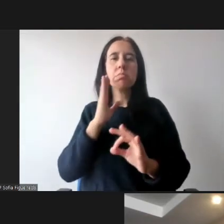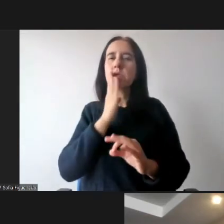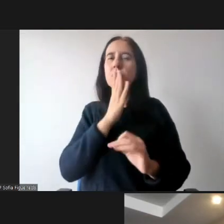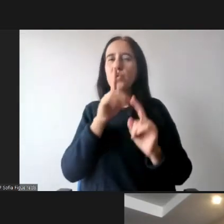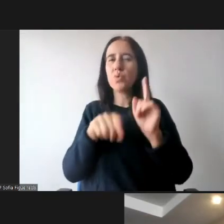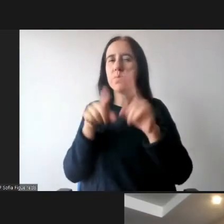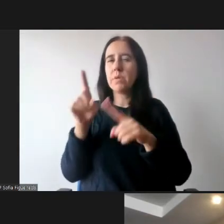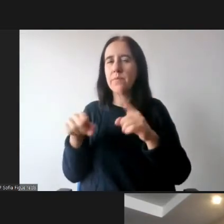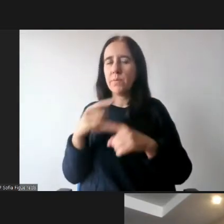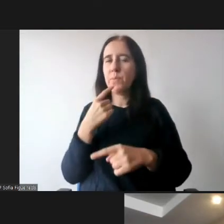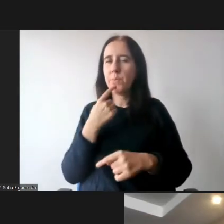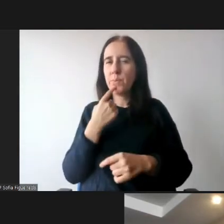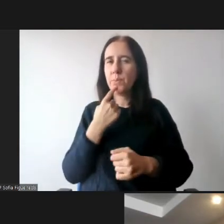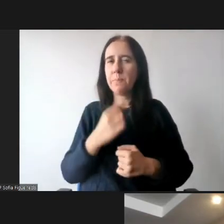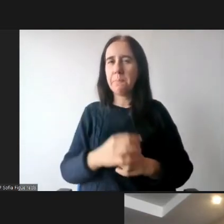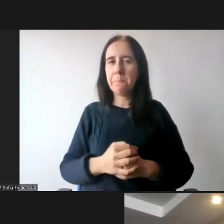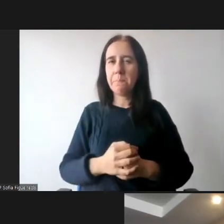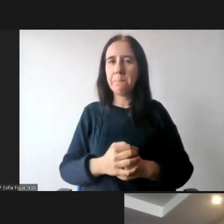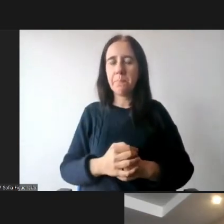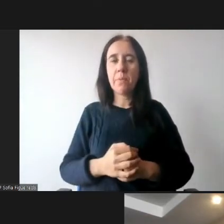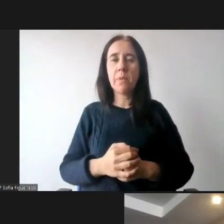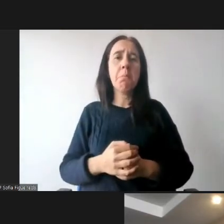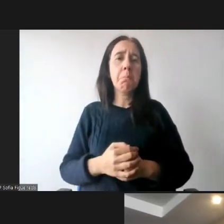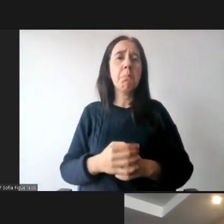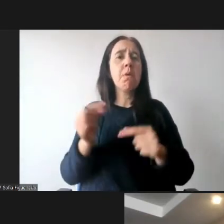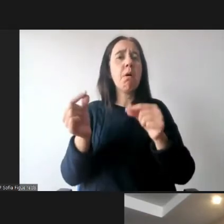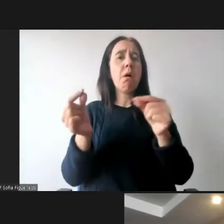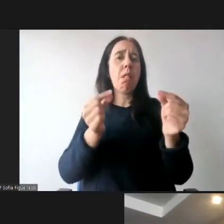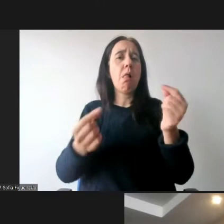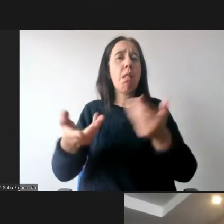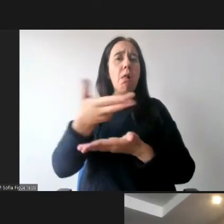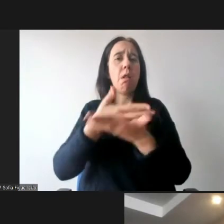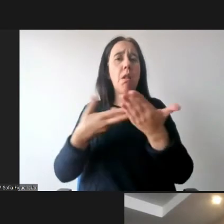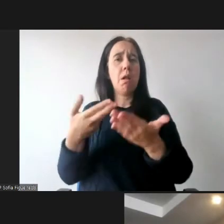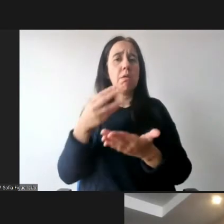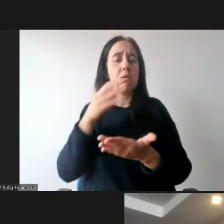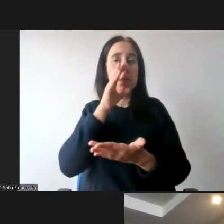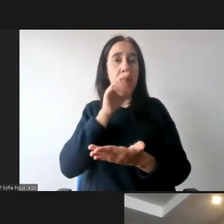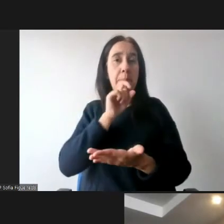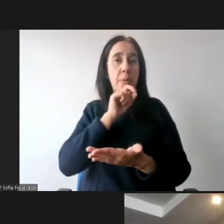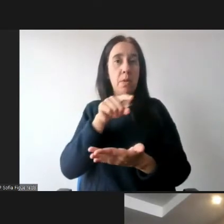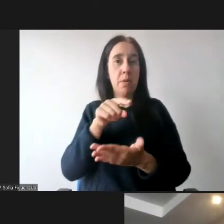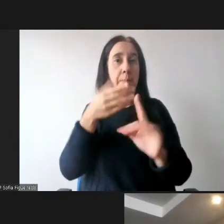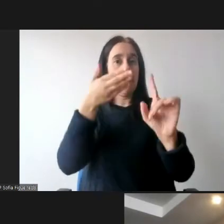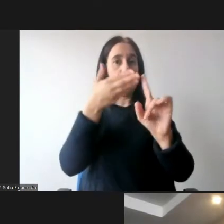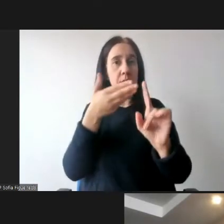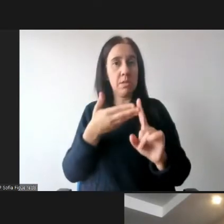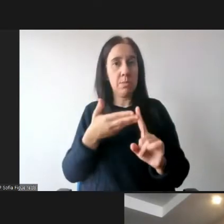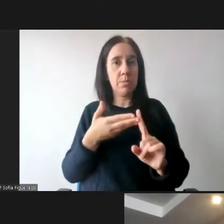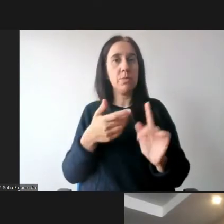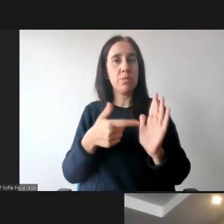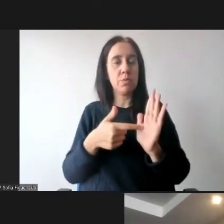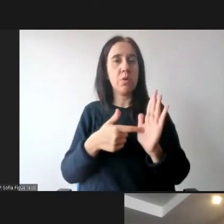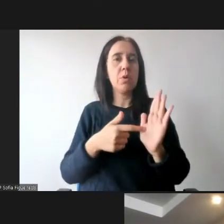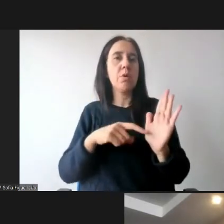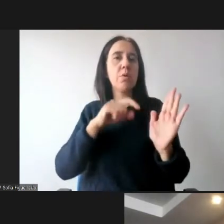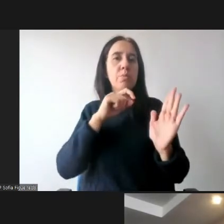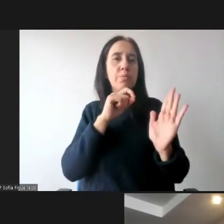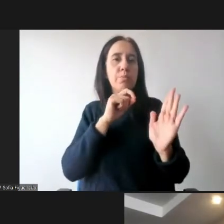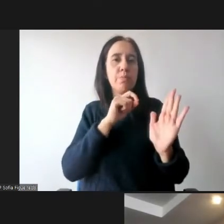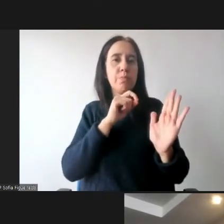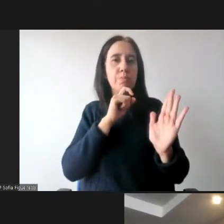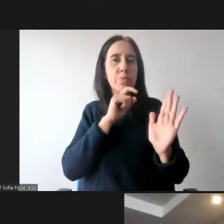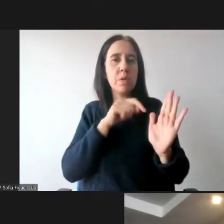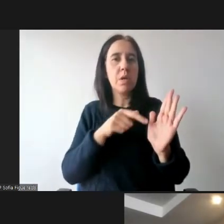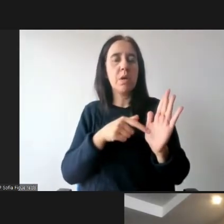subjetivo e discutia-se no fundo se o princípio não poderia ter, desde logo também à luz